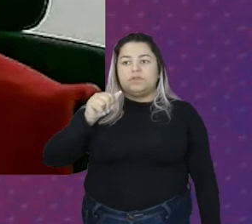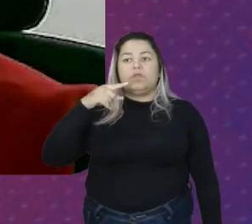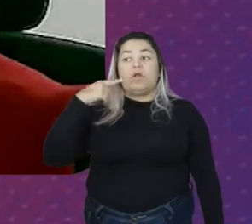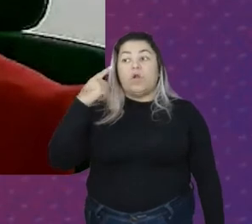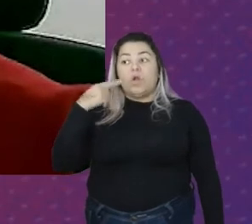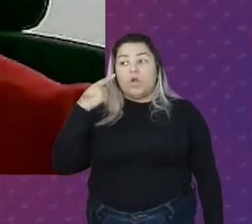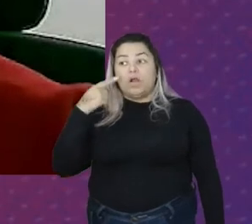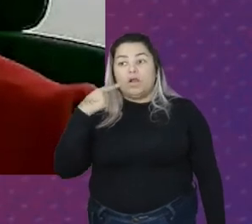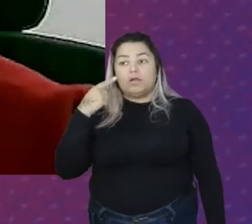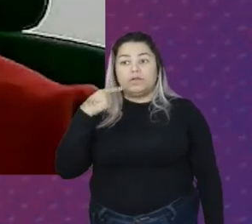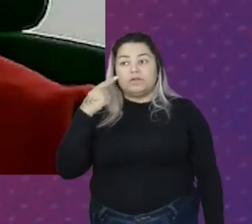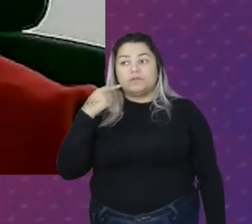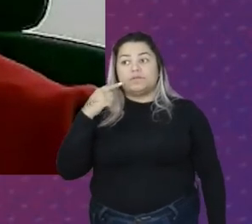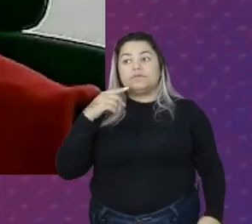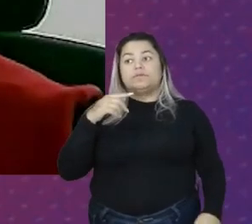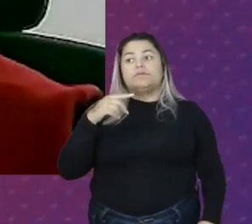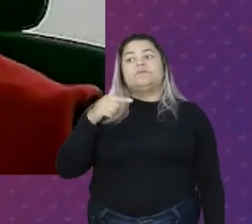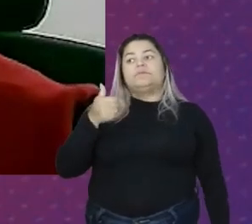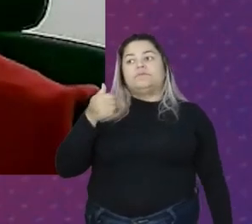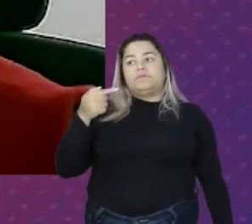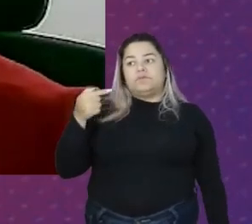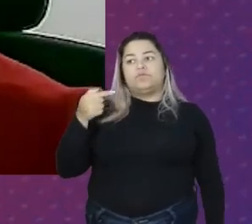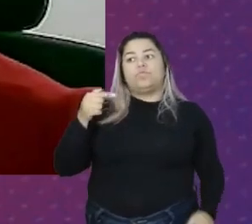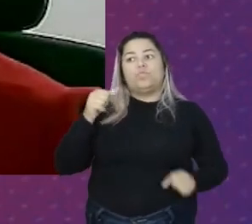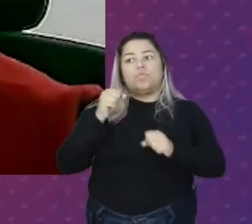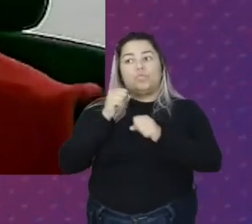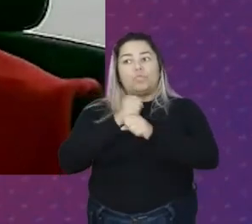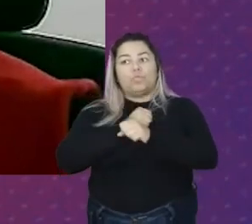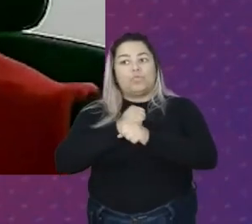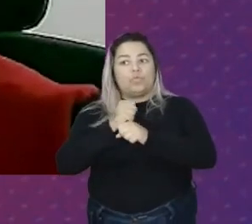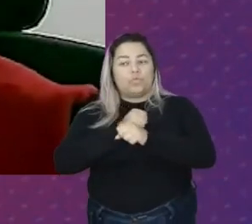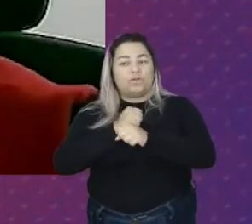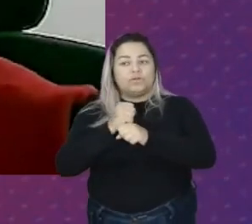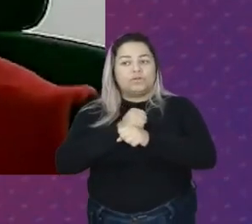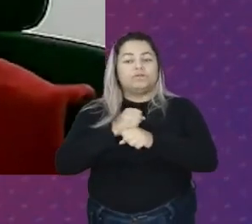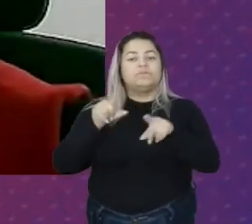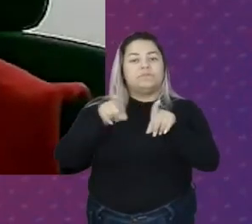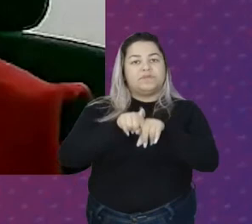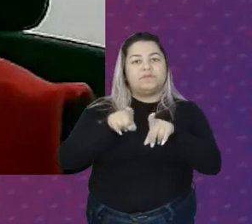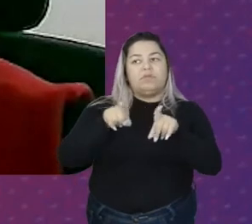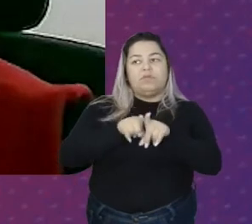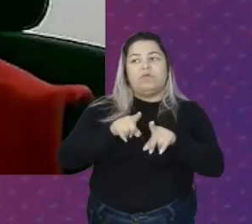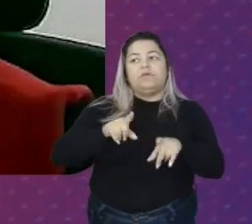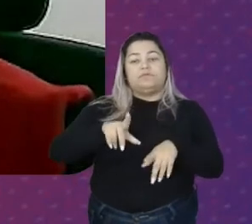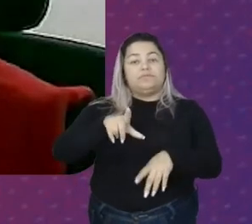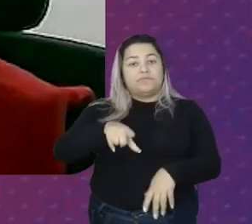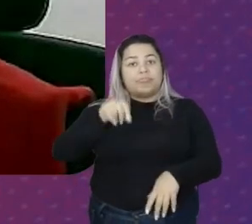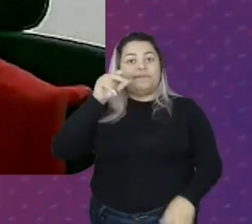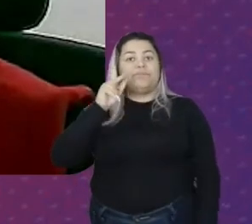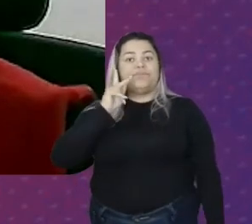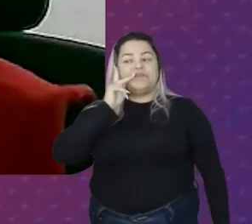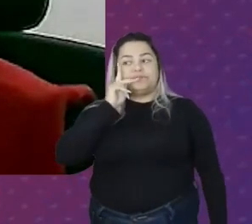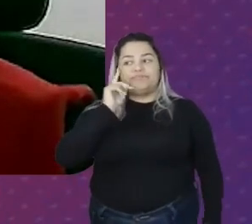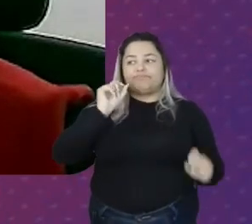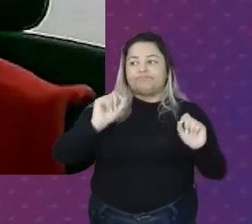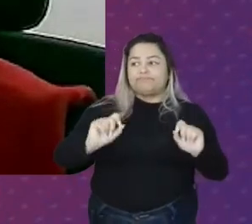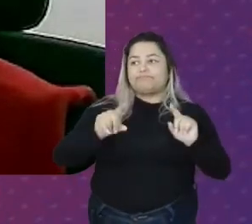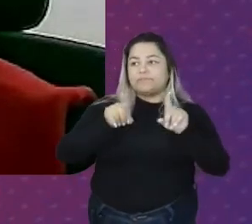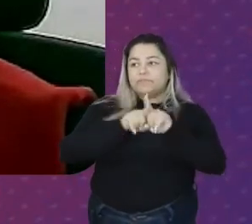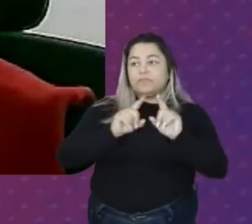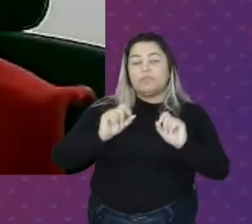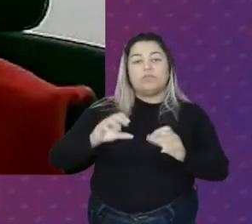sou advogada há 27 anos e sou vereadora eleita por 3 mandatos pelo Partido